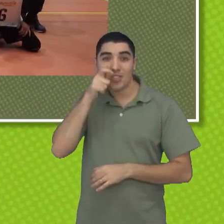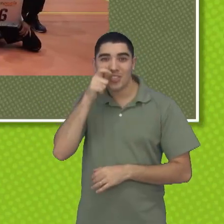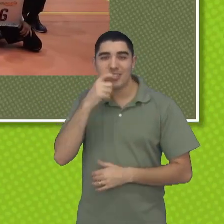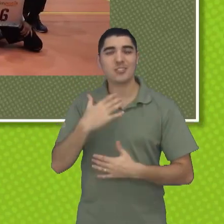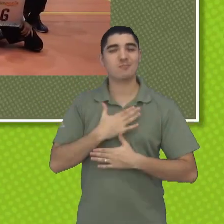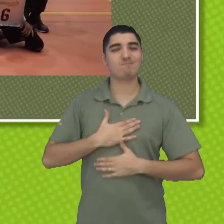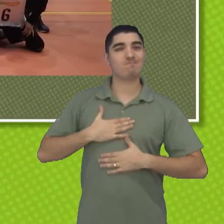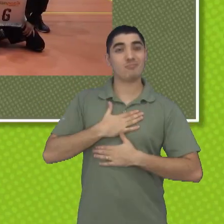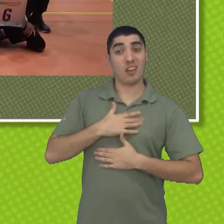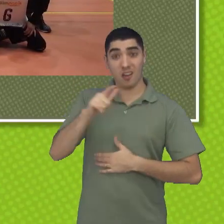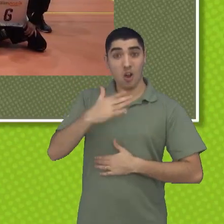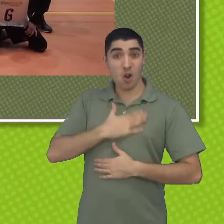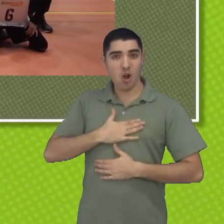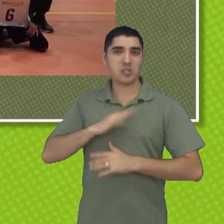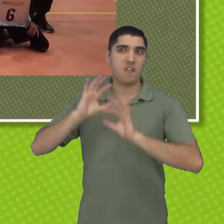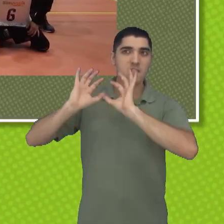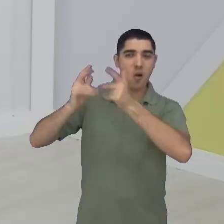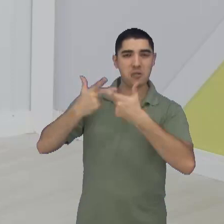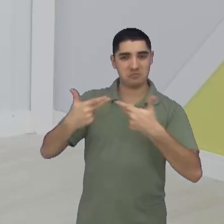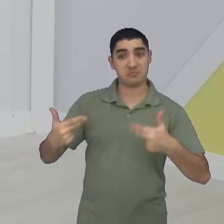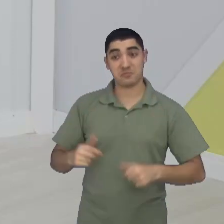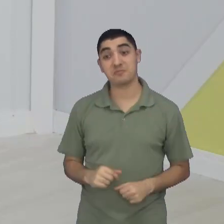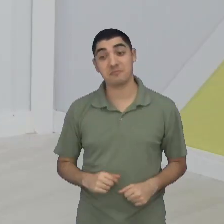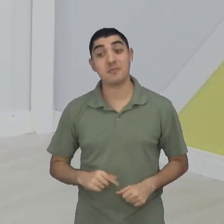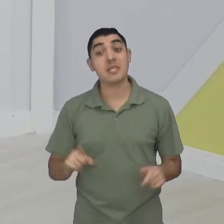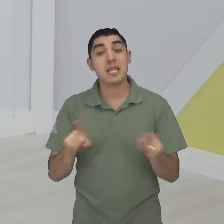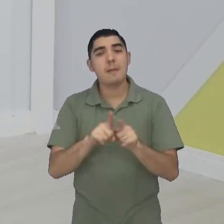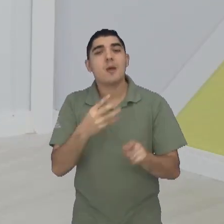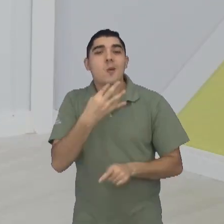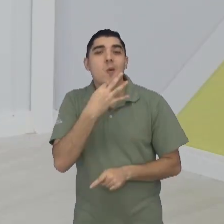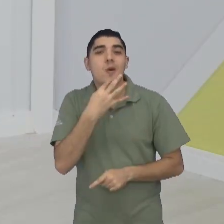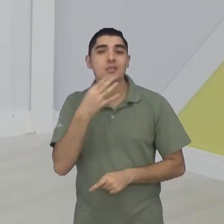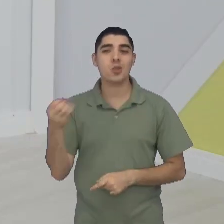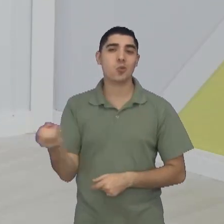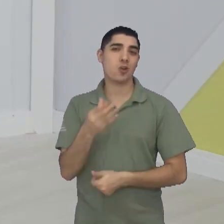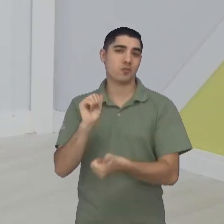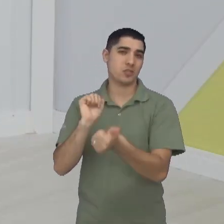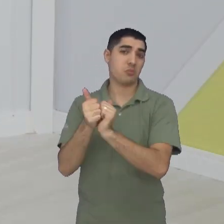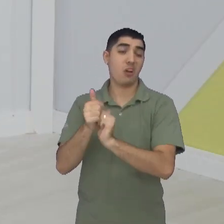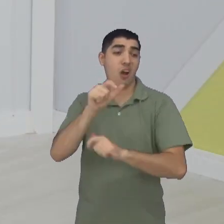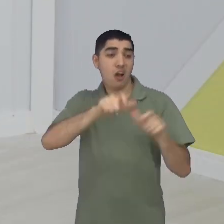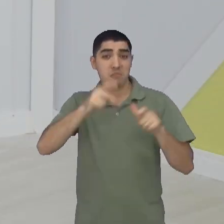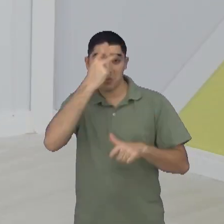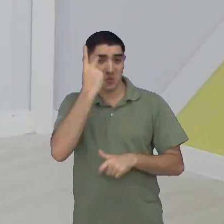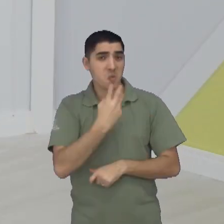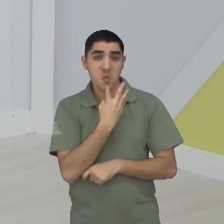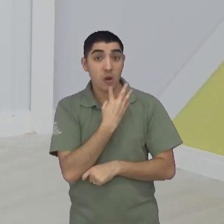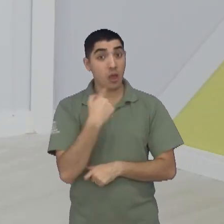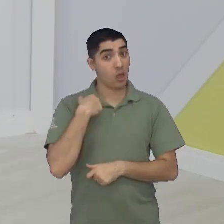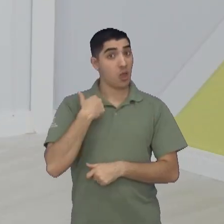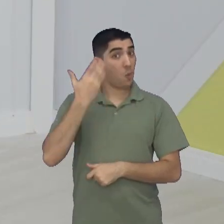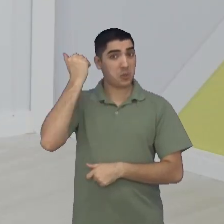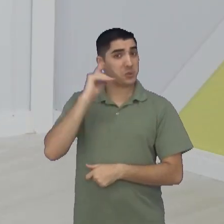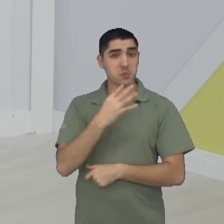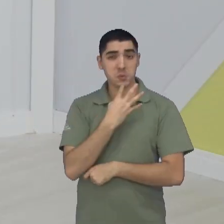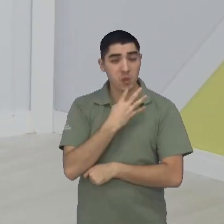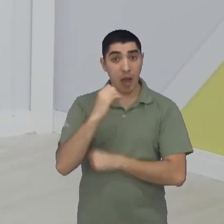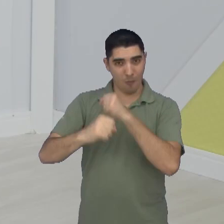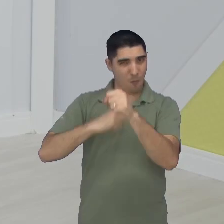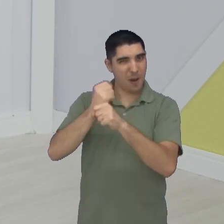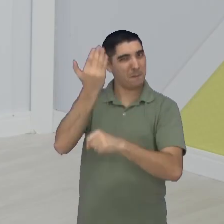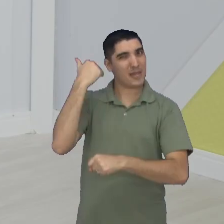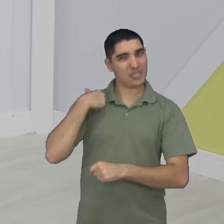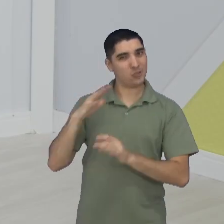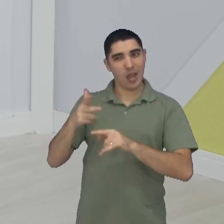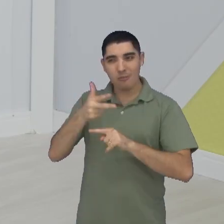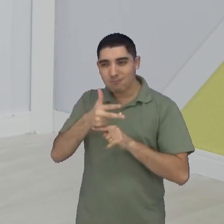gosta de esporte, para quem gosta de vôlei, né, Bruno? E conhecer um esporte novo, né? Às vezes as pessoas não conhecem. Eu mesmo fiz uma matéria no ano passado, joguei